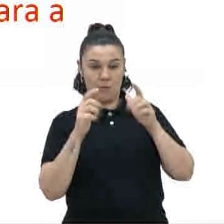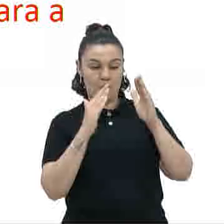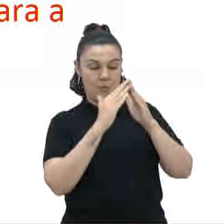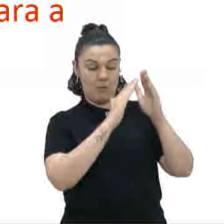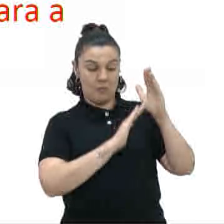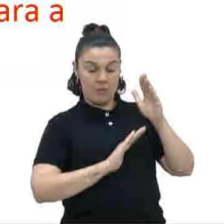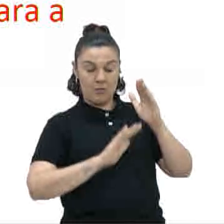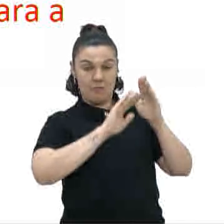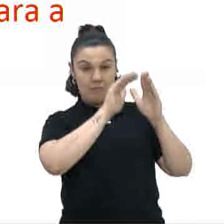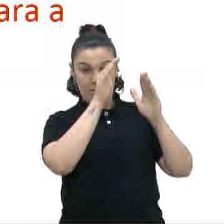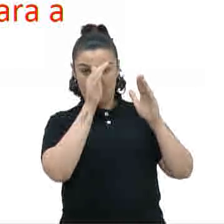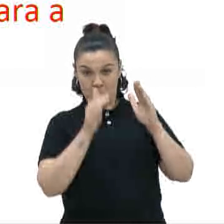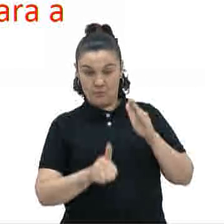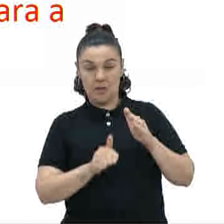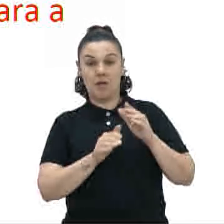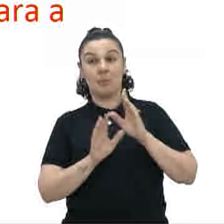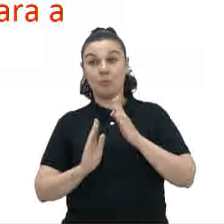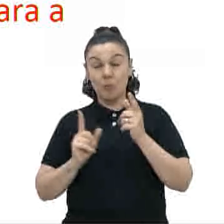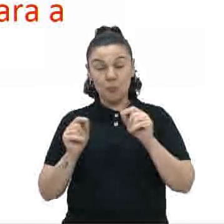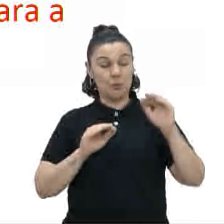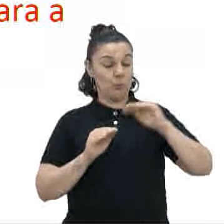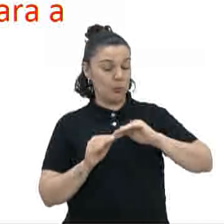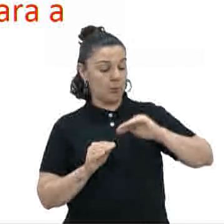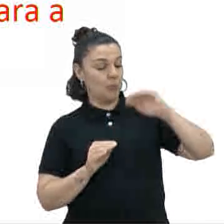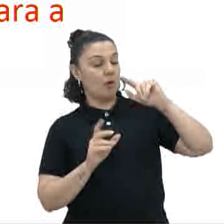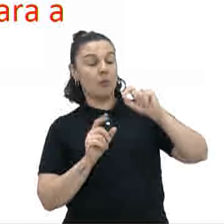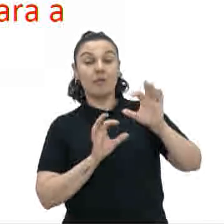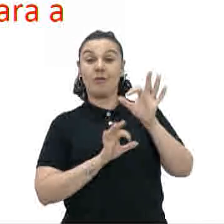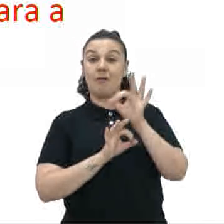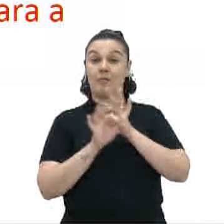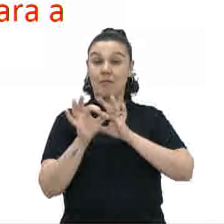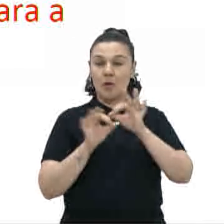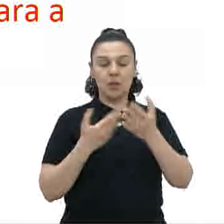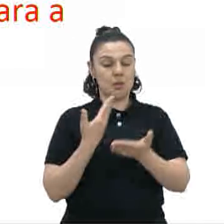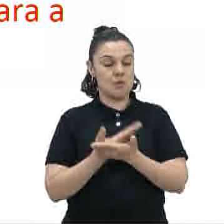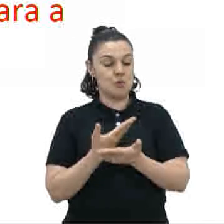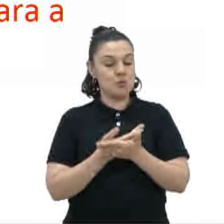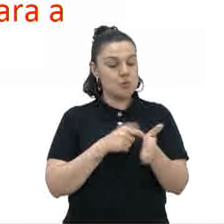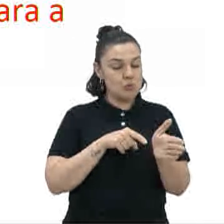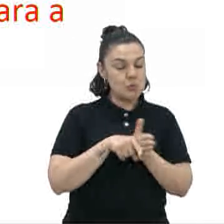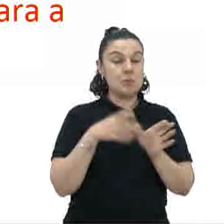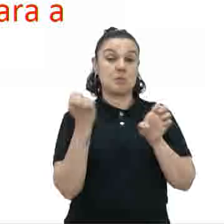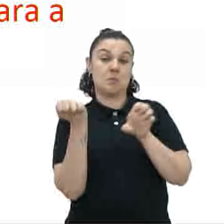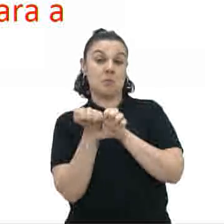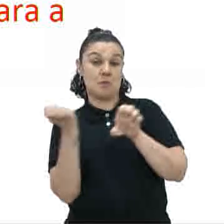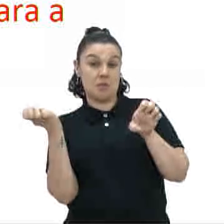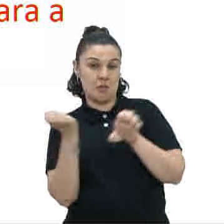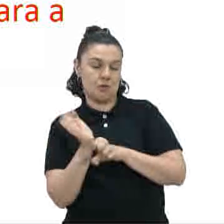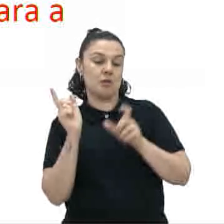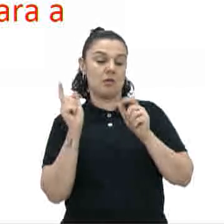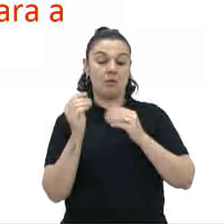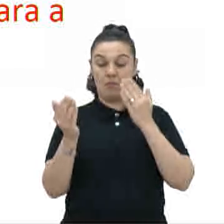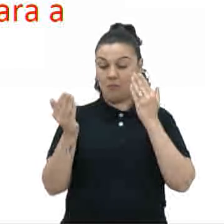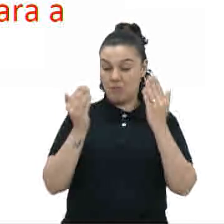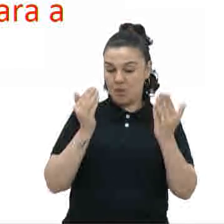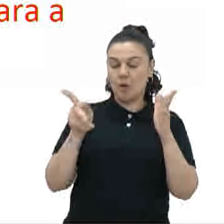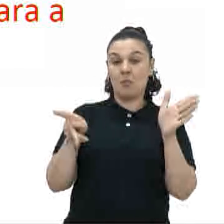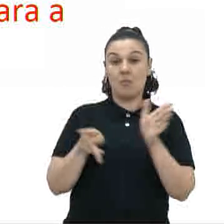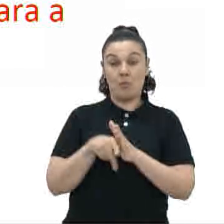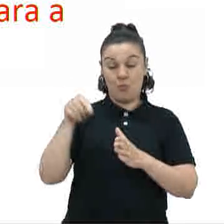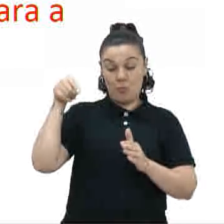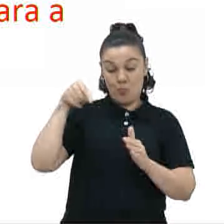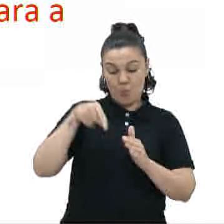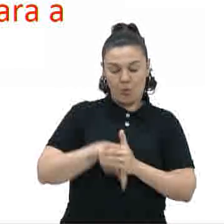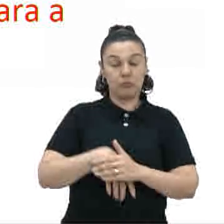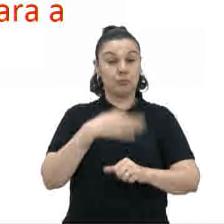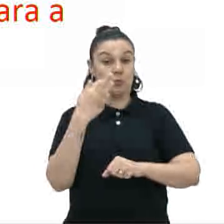onde encostas são muito íngremes está na elaboração de estudos de engenharia em que são previstas estruturas